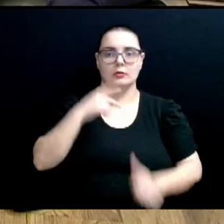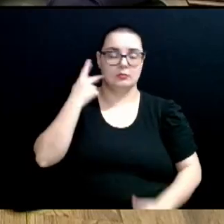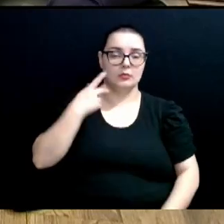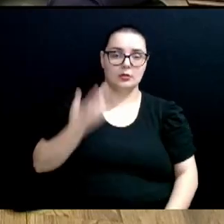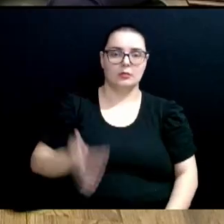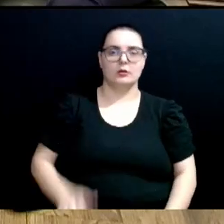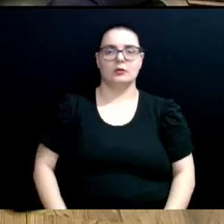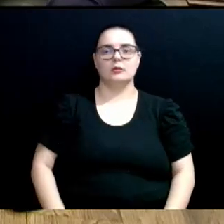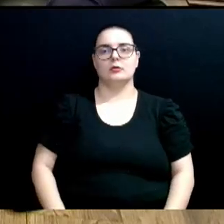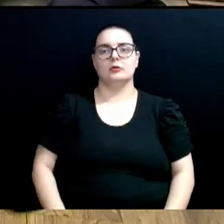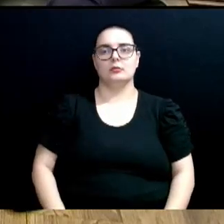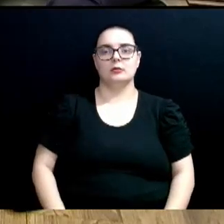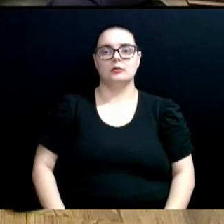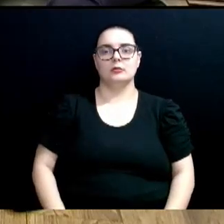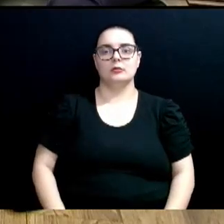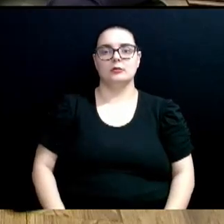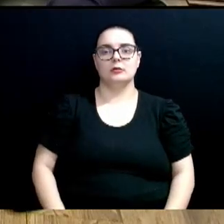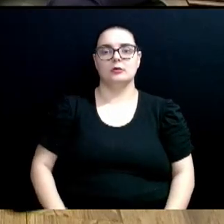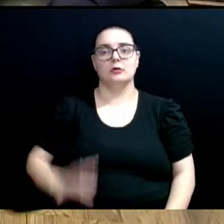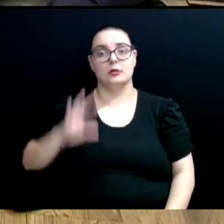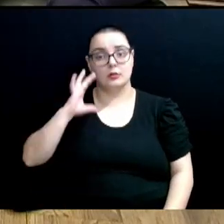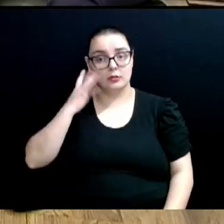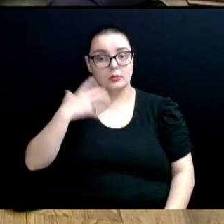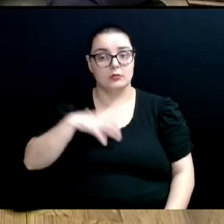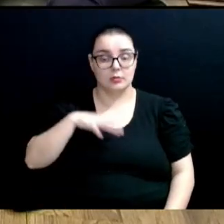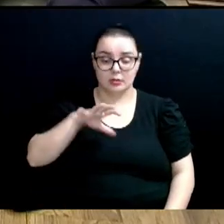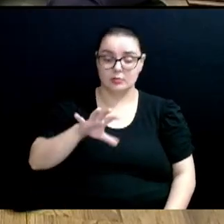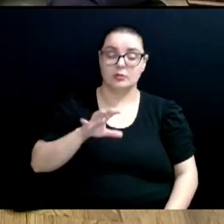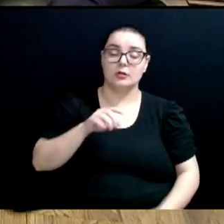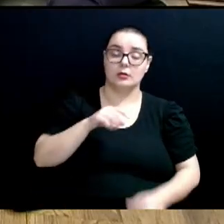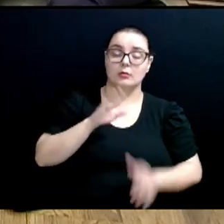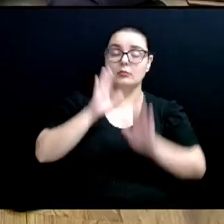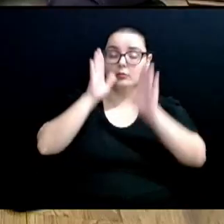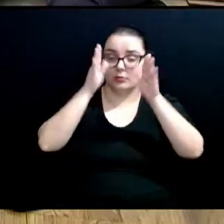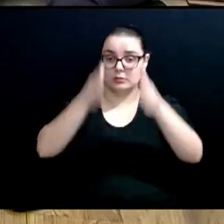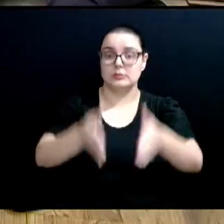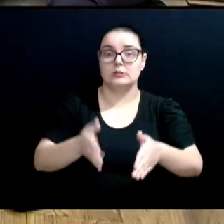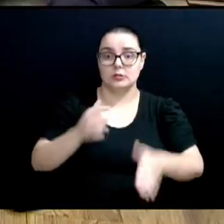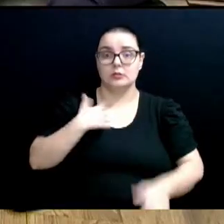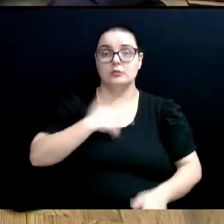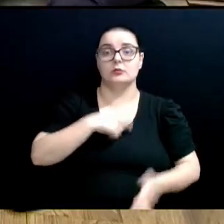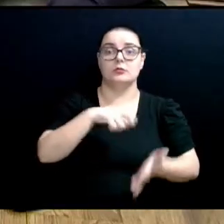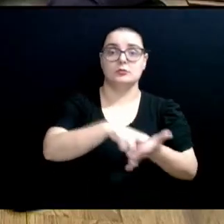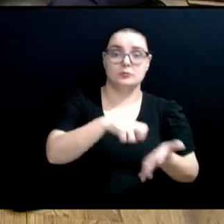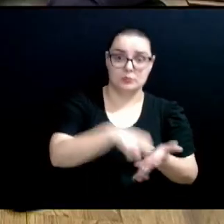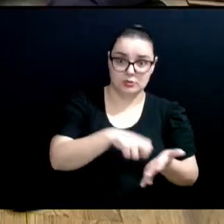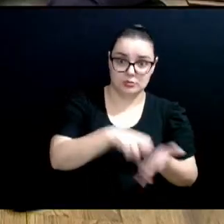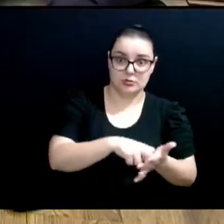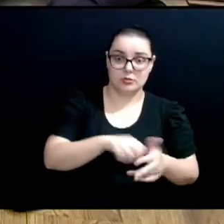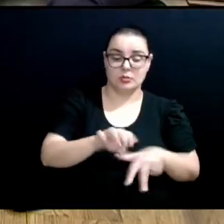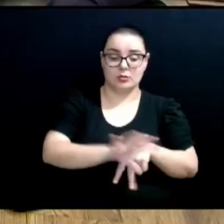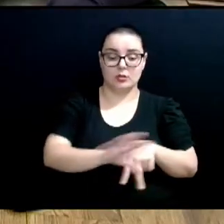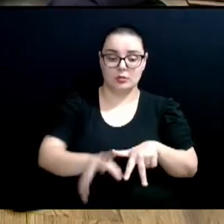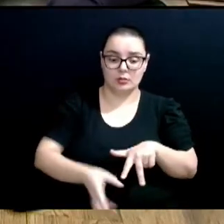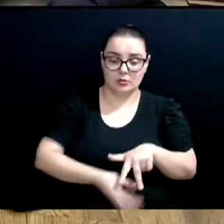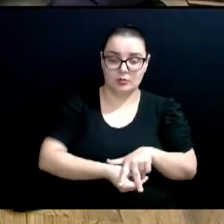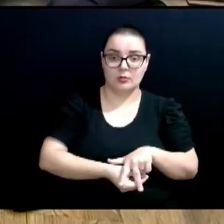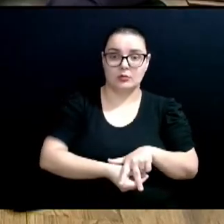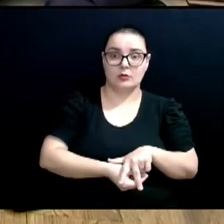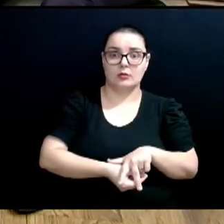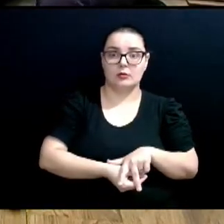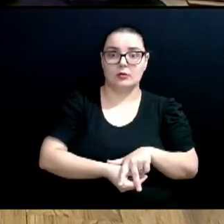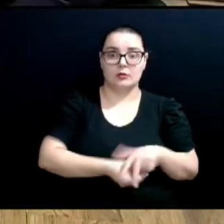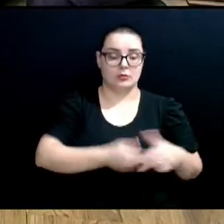Então, eu acho que esse é o ponto central. Nós estamos punindo corruptos, seja no processo